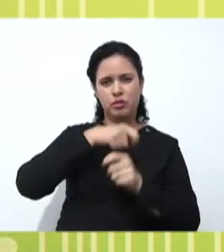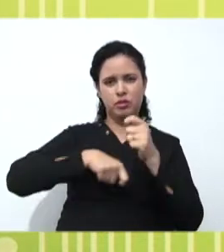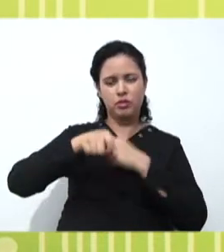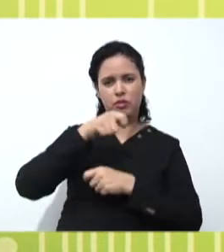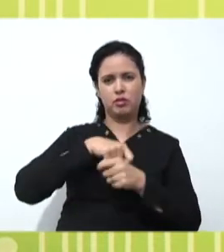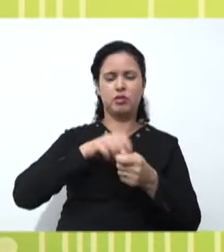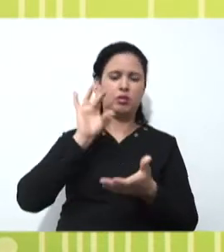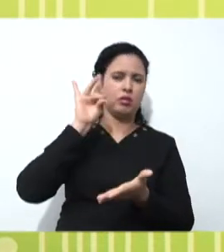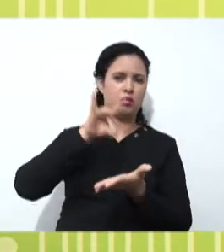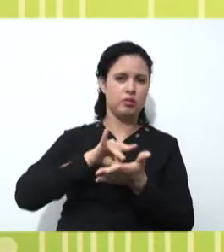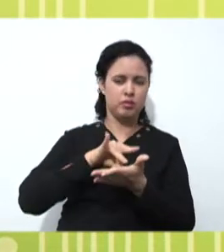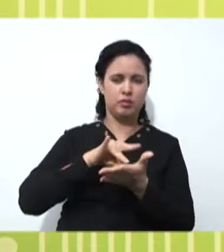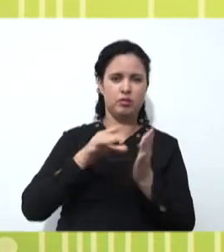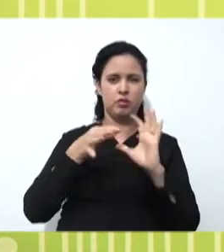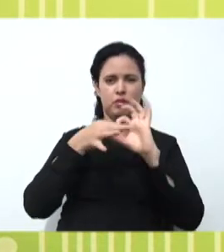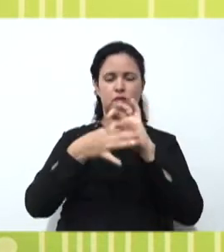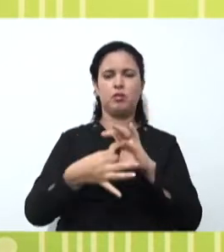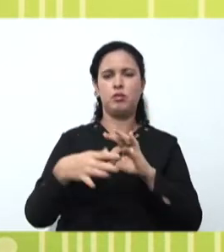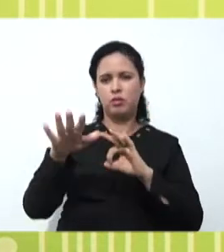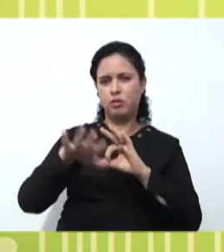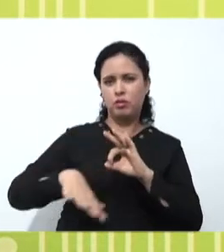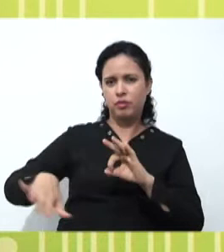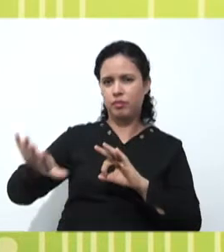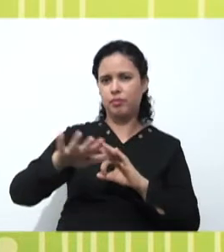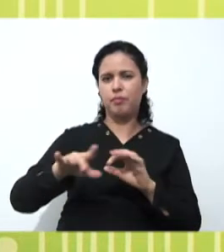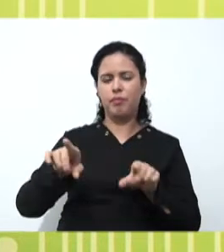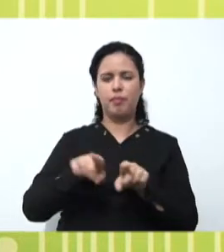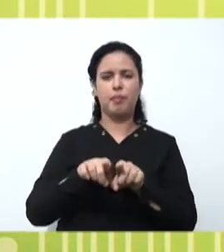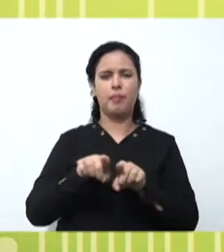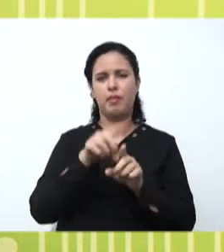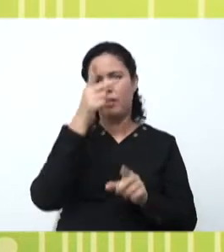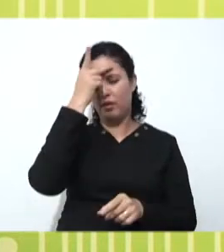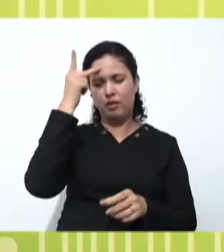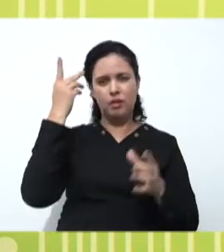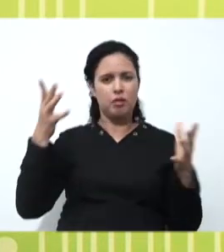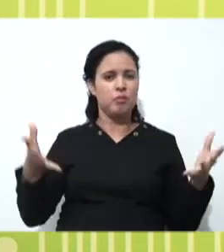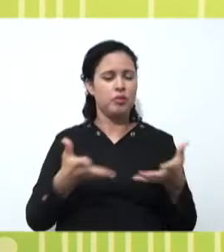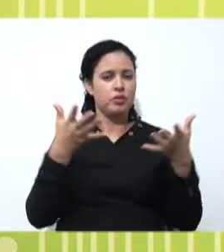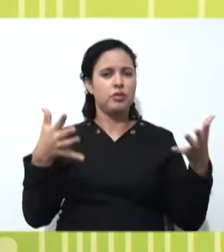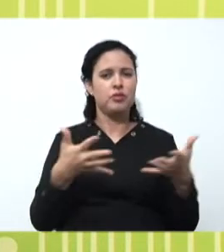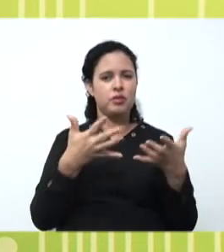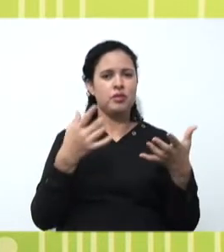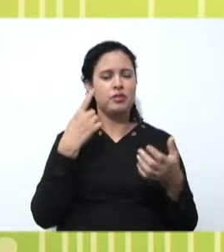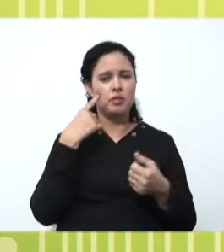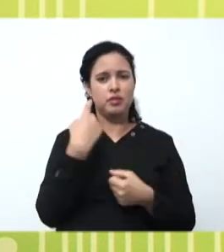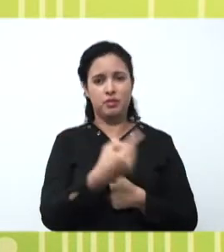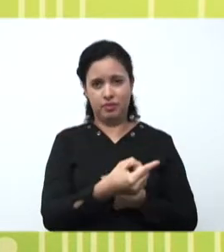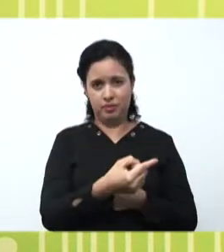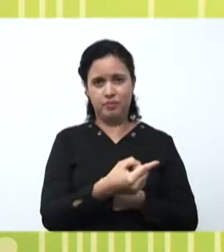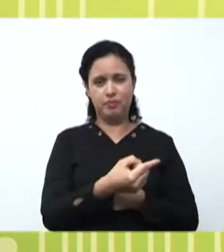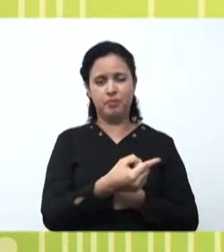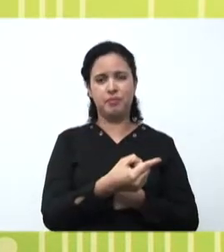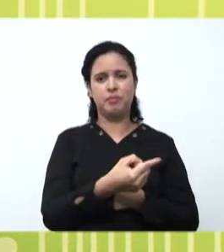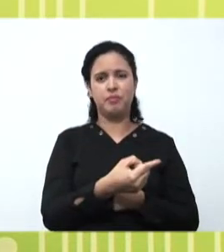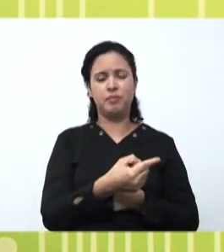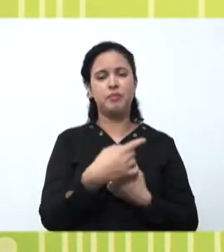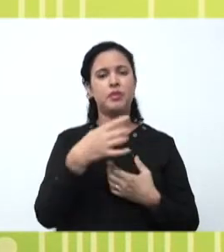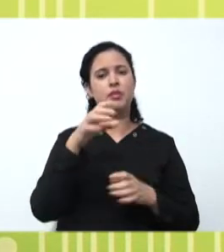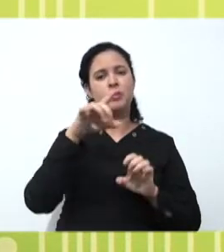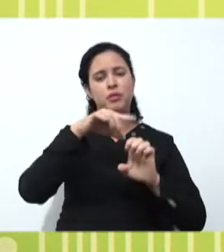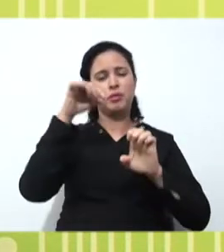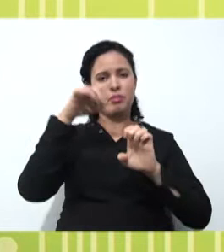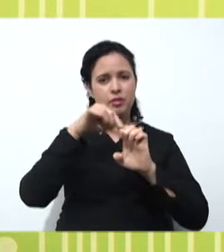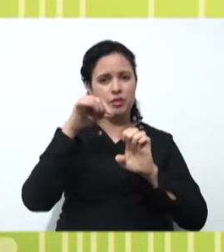realidade da cooperativa e manter as pessoas motivadas. Você viu aí que no exemplo, o